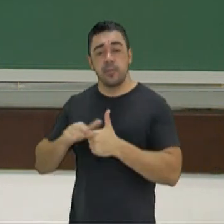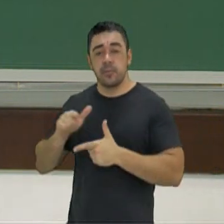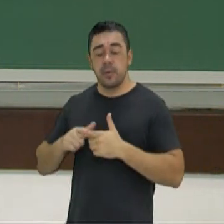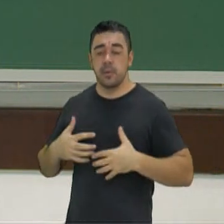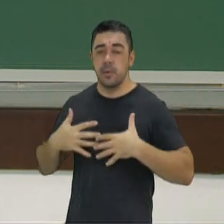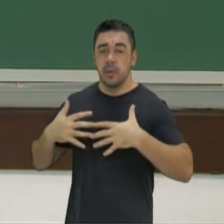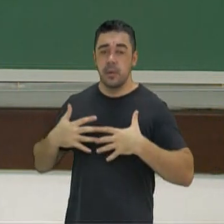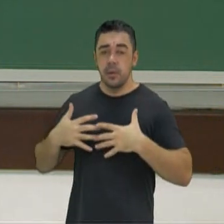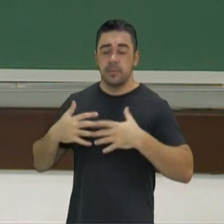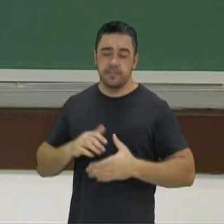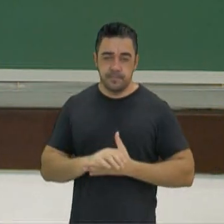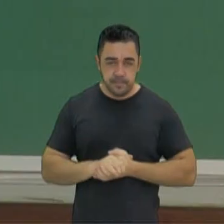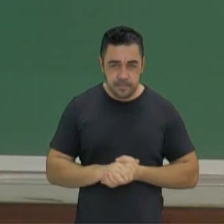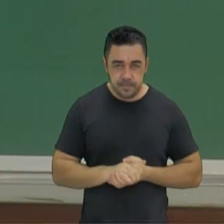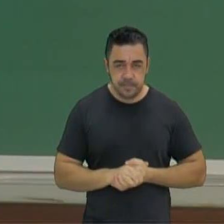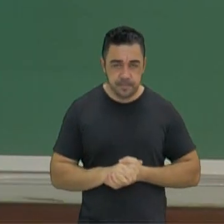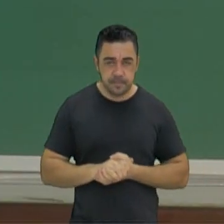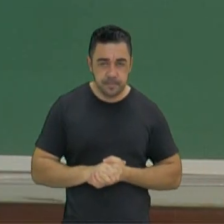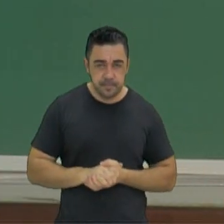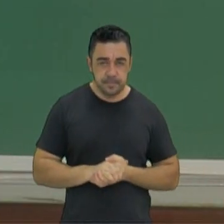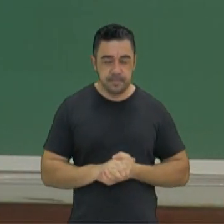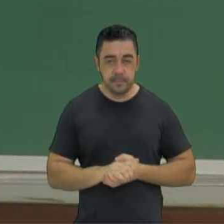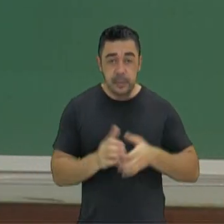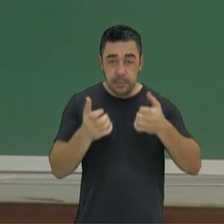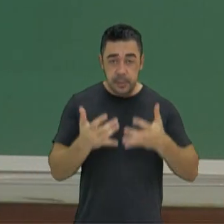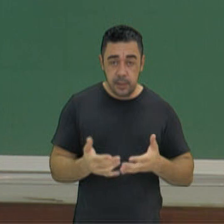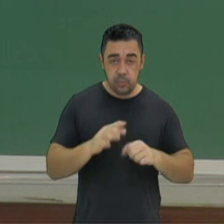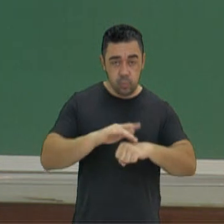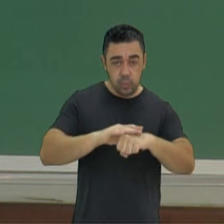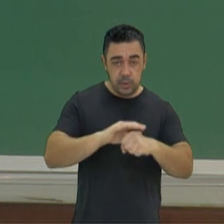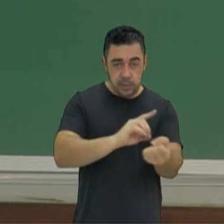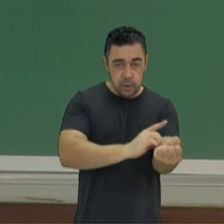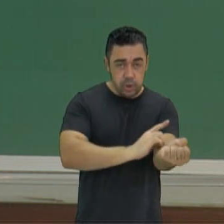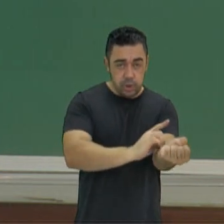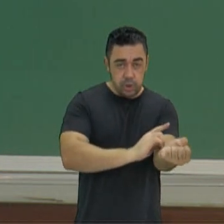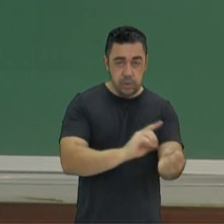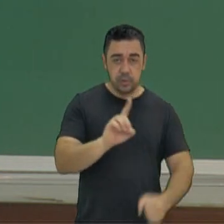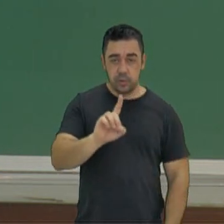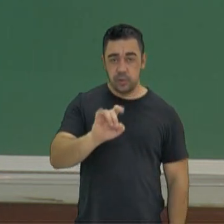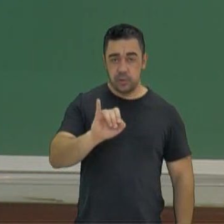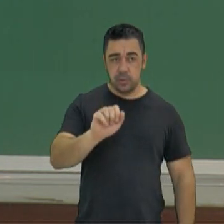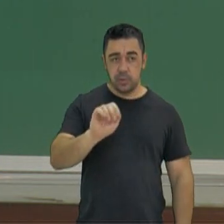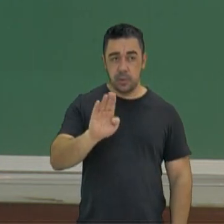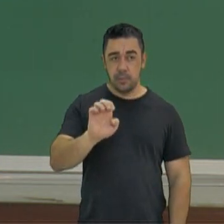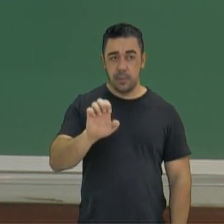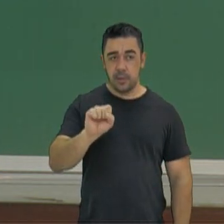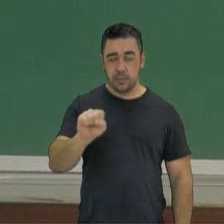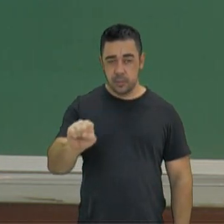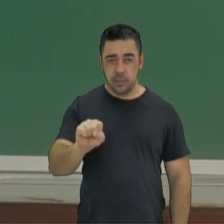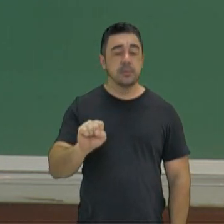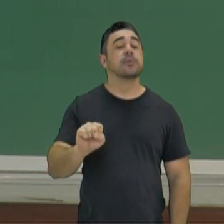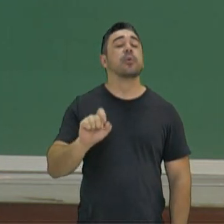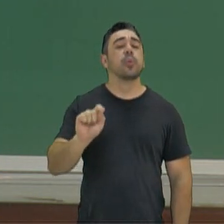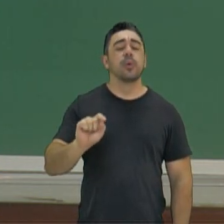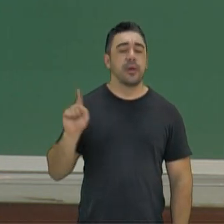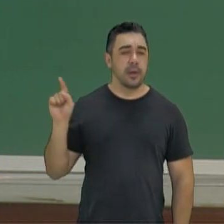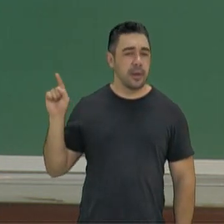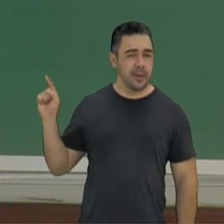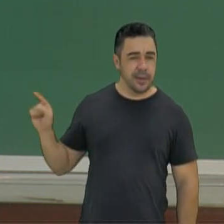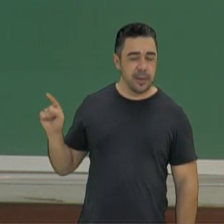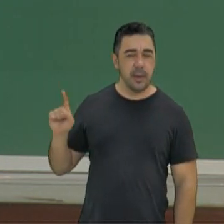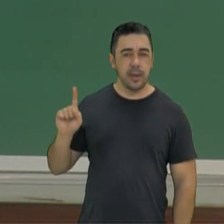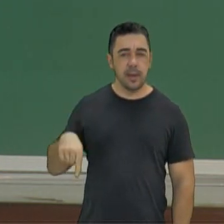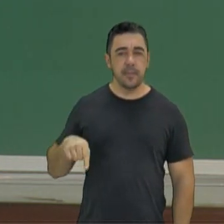respiratórios. Então, falando de diabetes, é importante ter em mente que ela é caracterizada pela